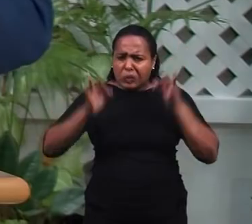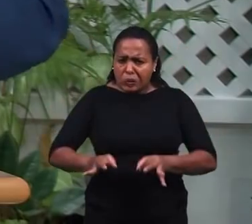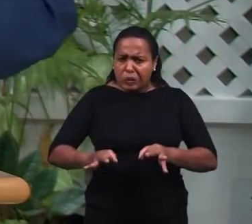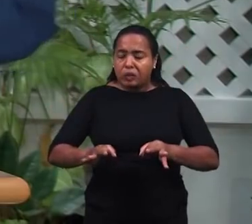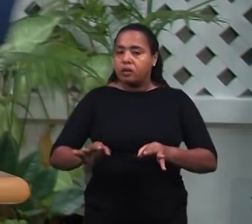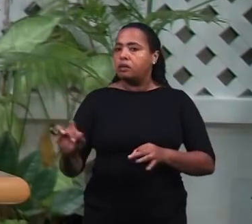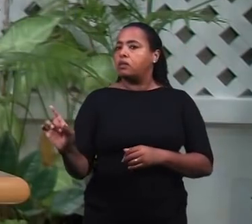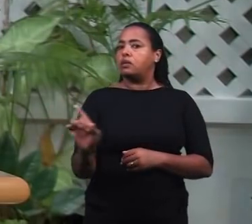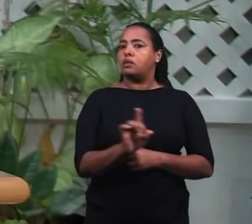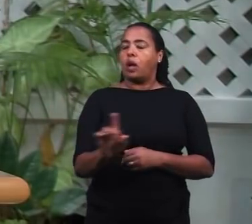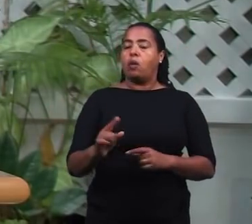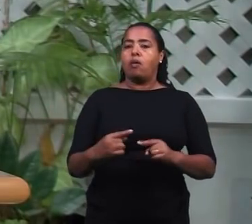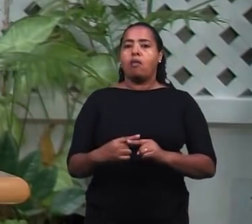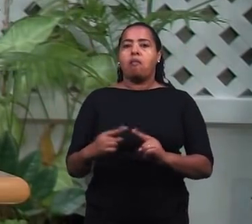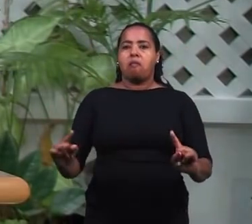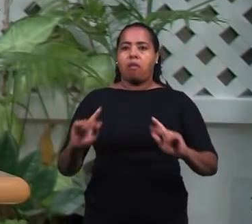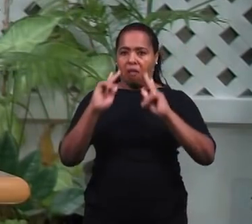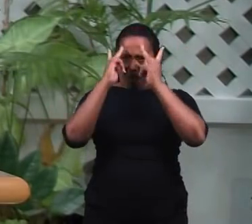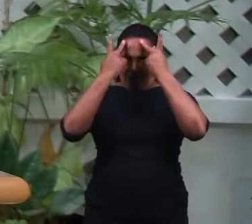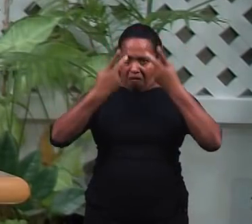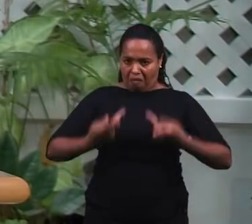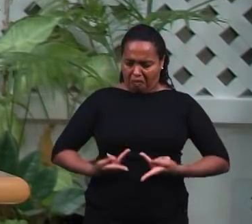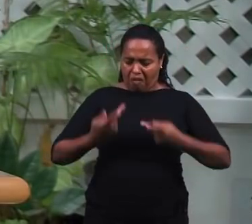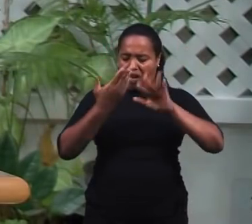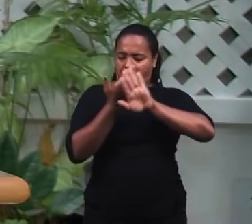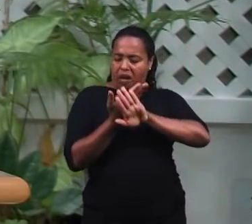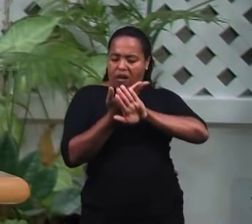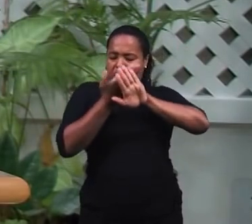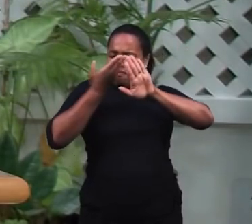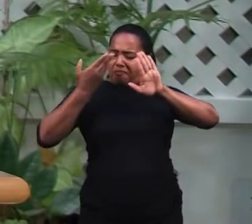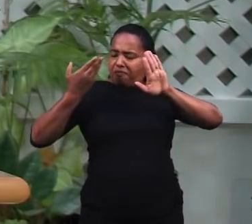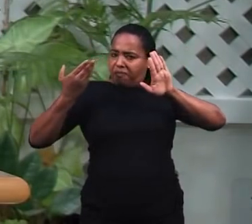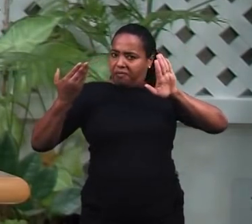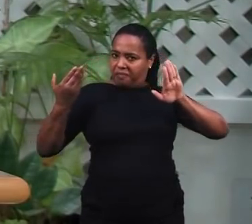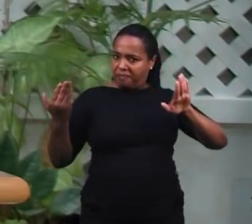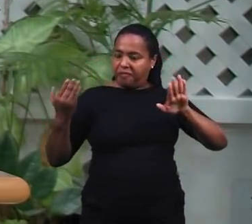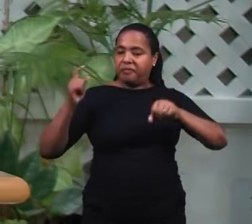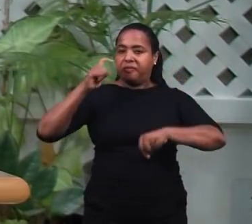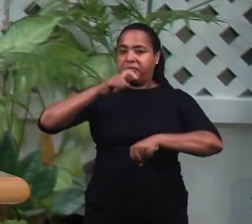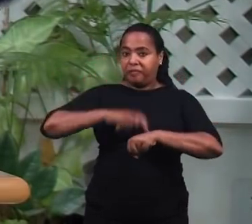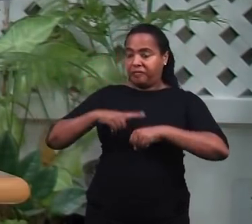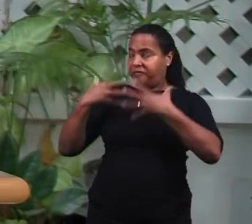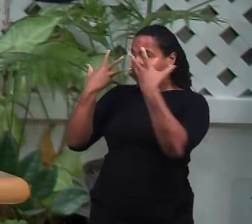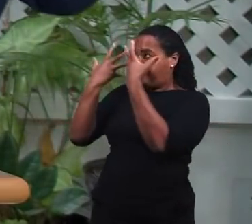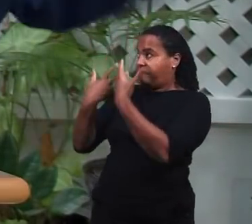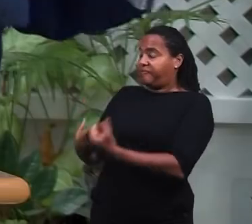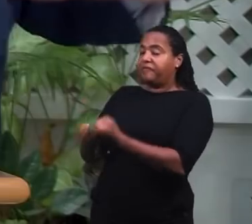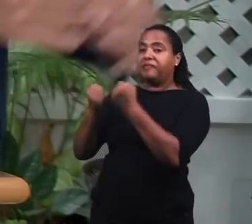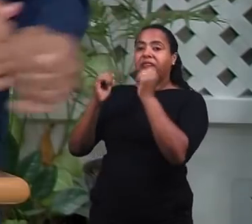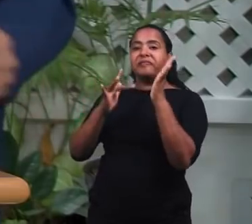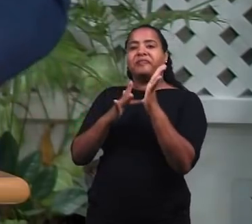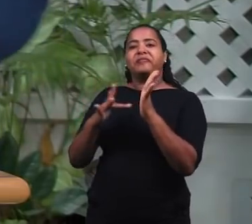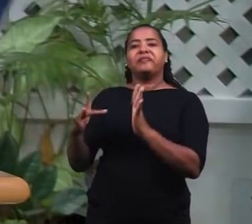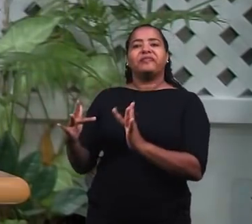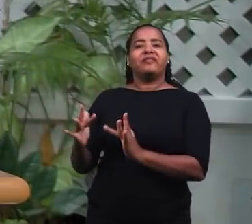justo, mas o homem é santificado quando ele aceita